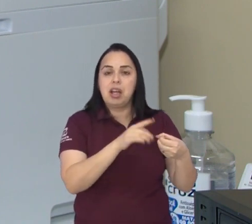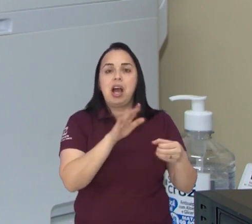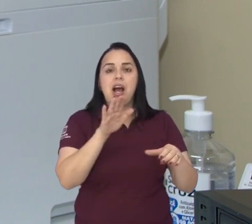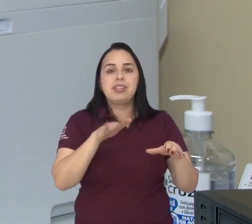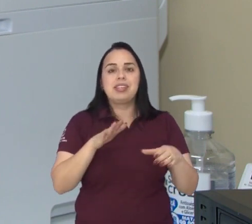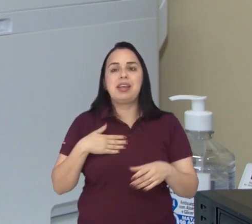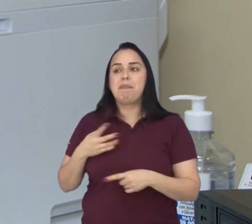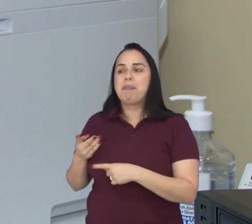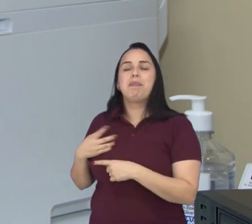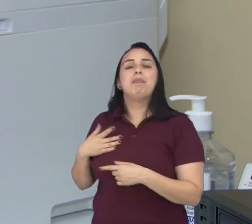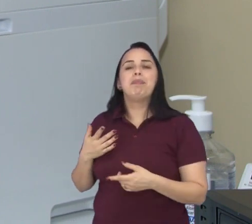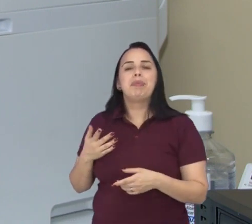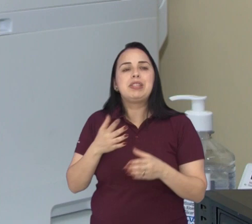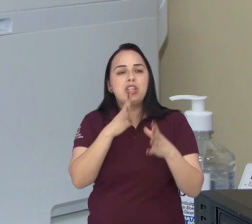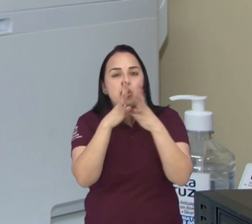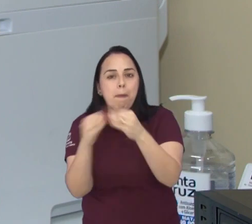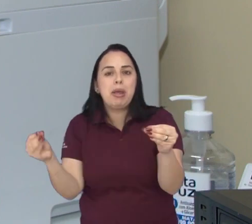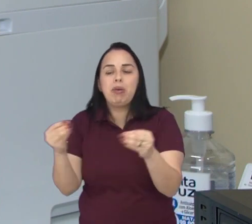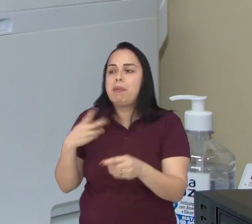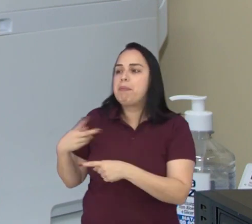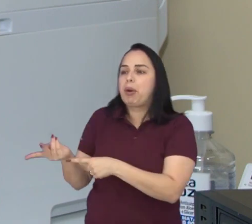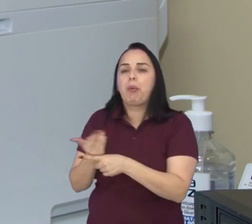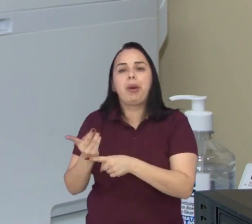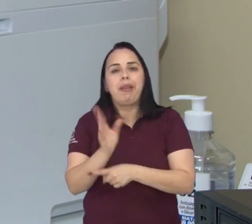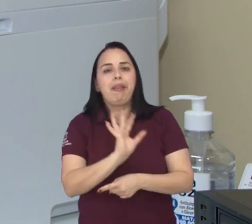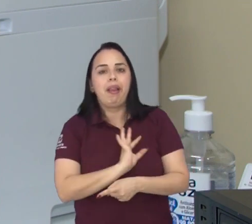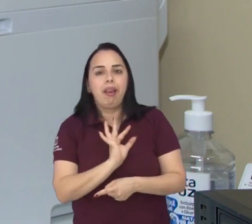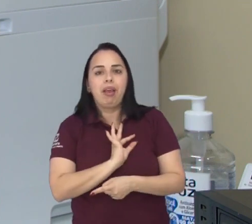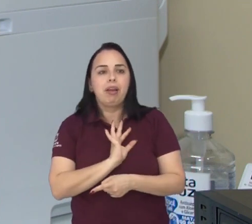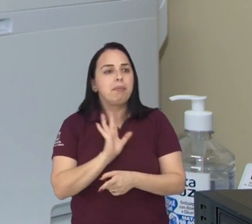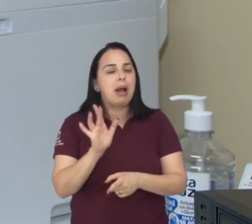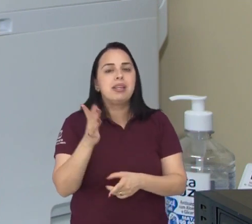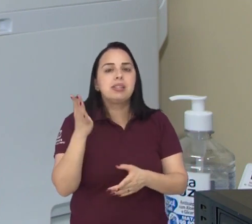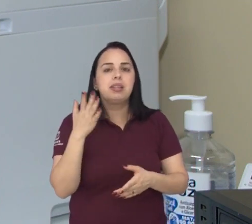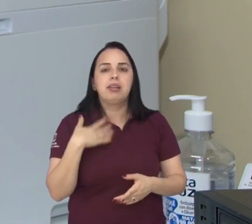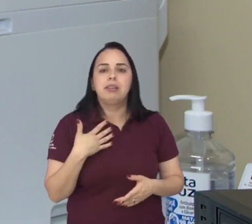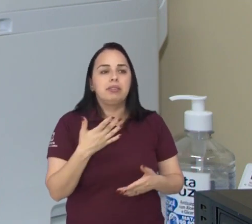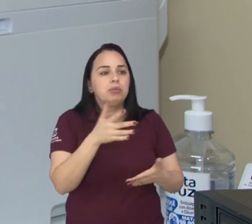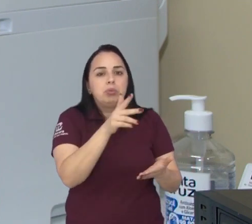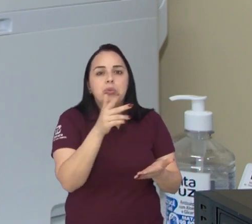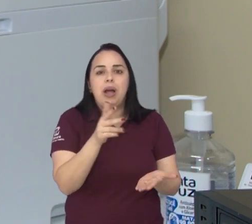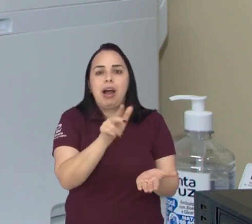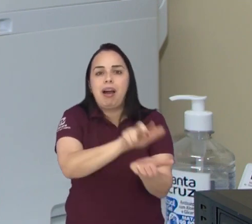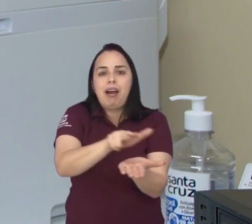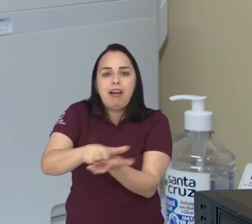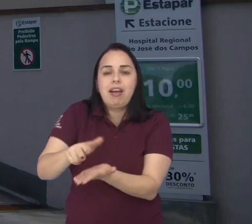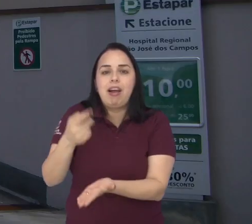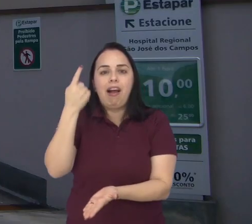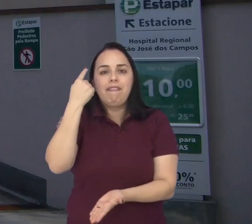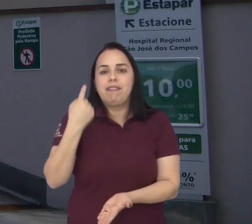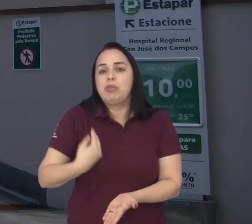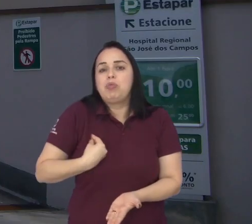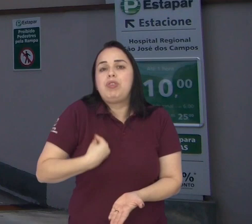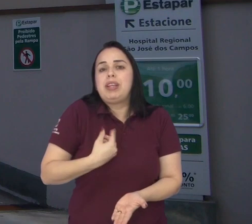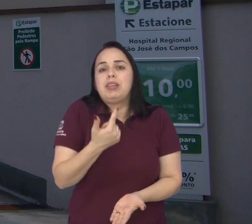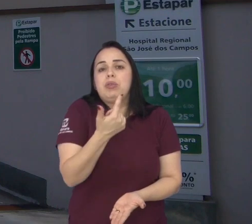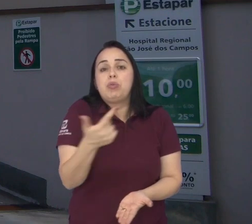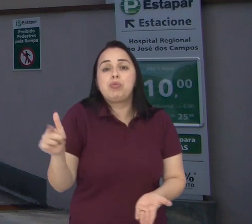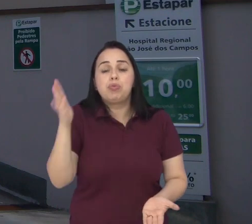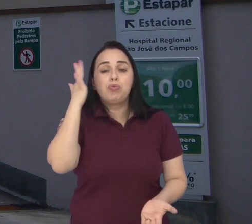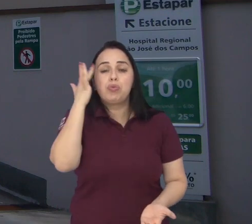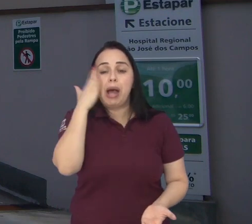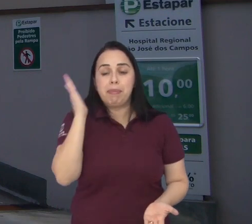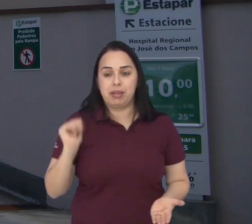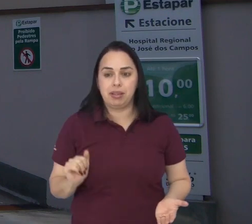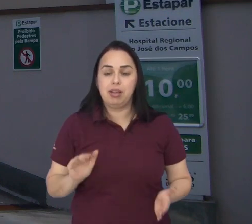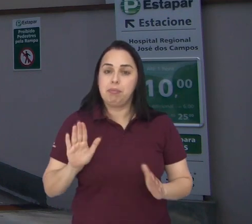vezes vai para a delegacia, né? Vai para os lugares e várias pessoas não sabem onde a pessoa está. Hoje o Hospital Municipal